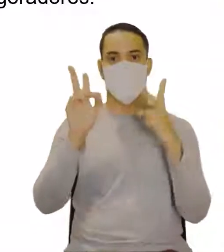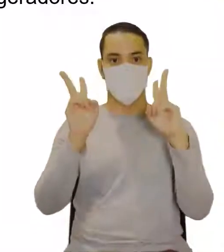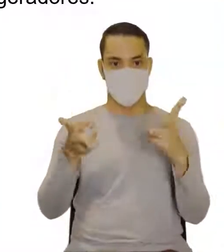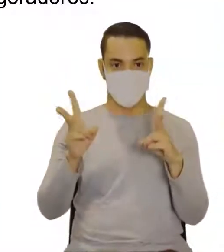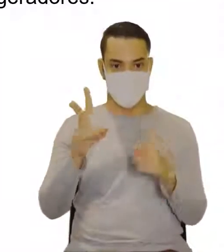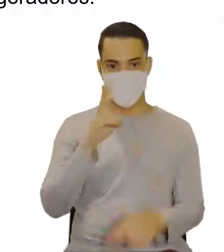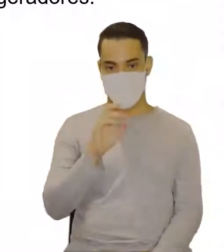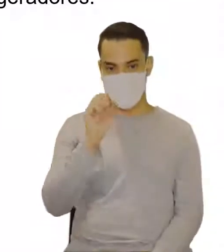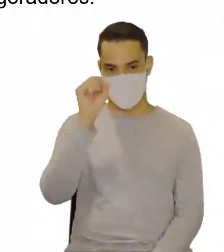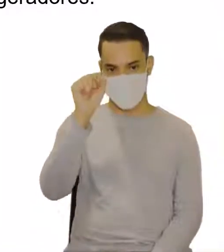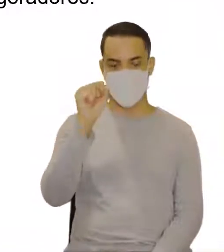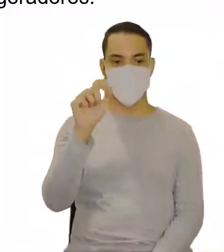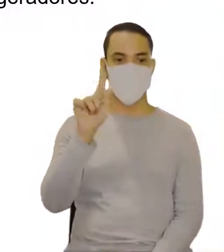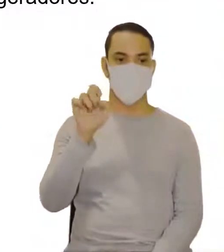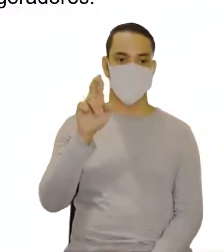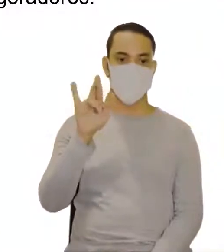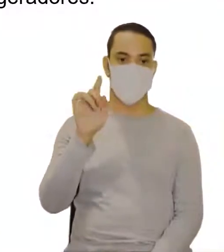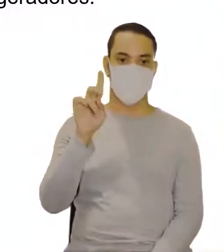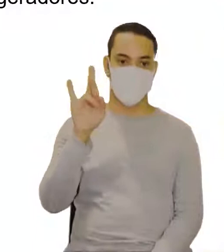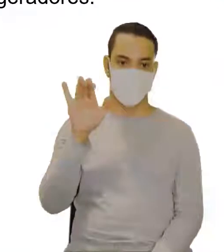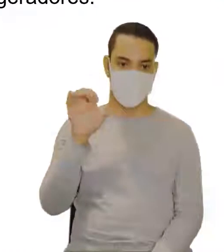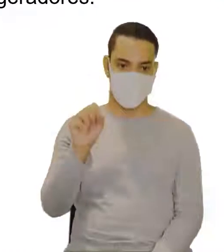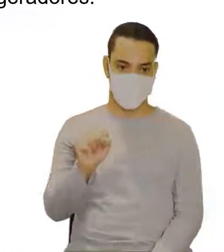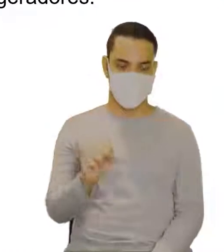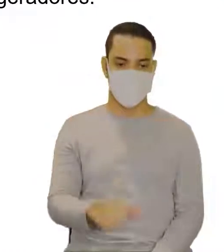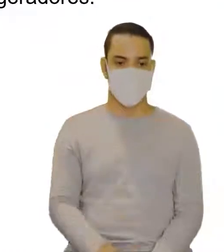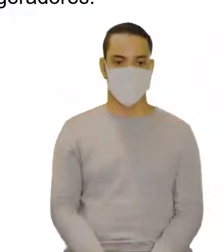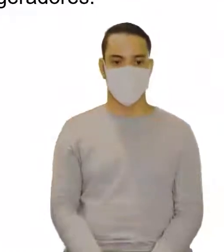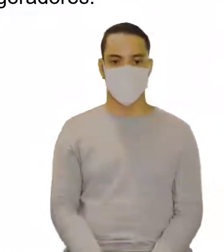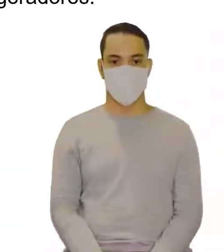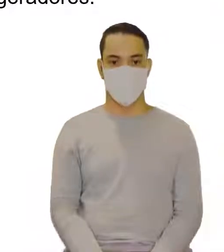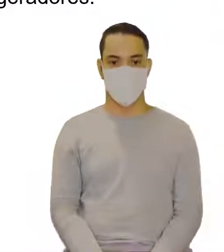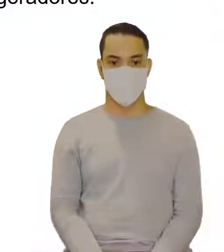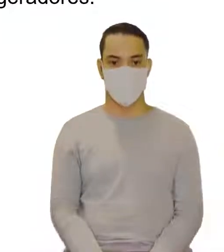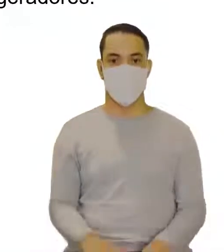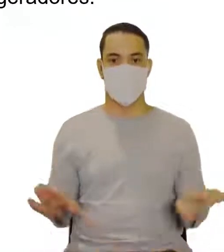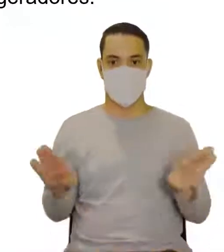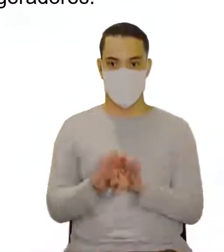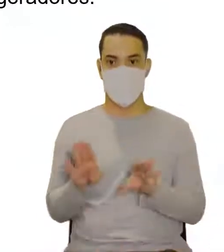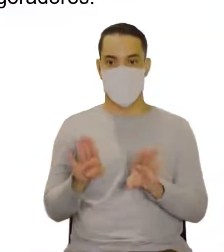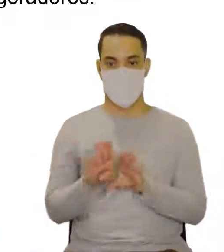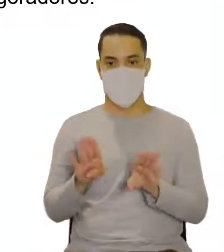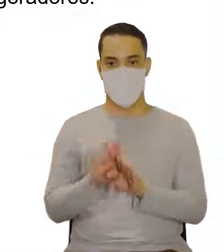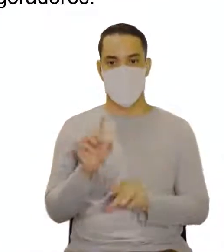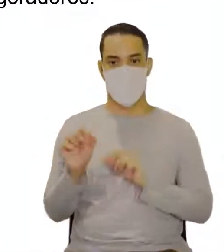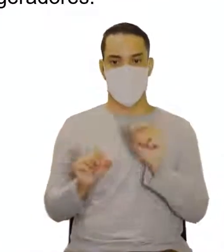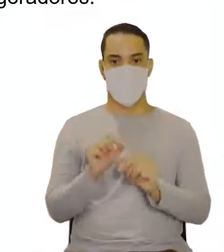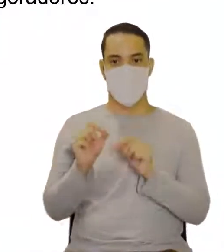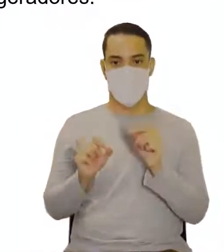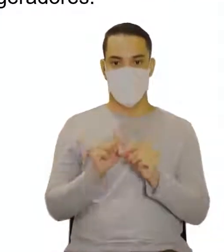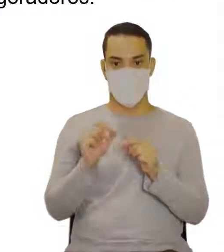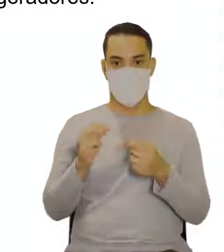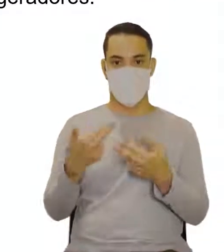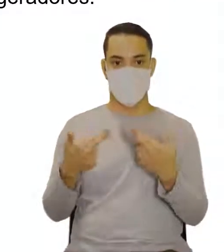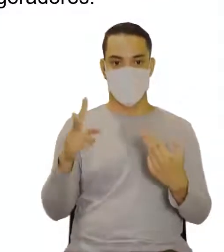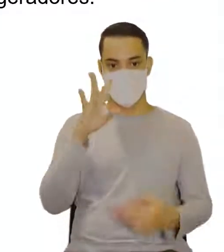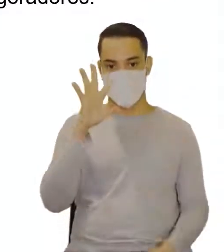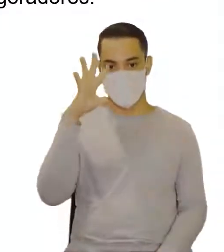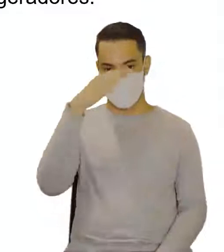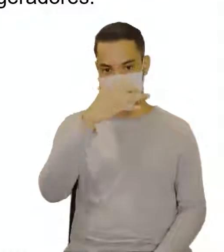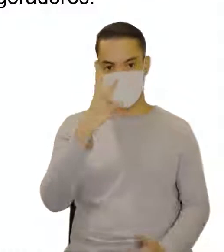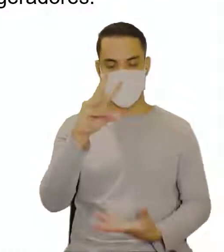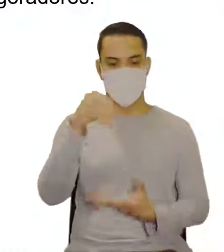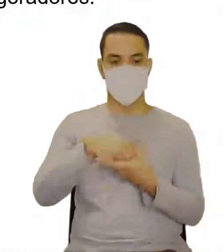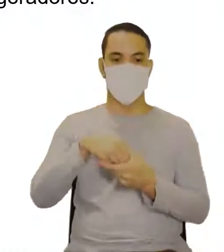força eletromotriz dos geradores, tá, pessoal? E também a resistência interna equivalente depende